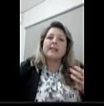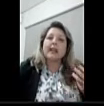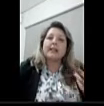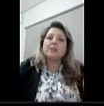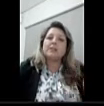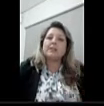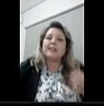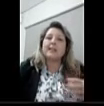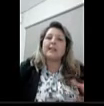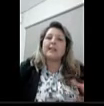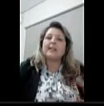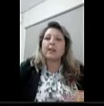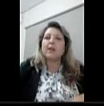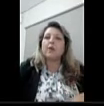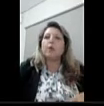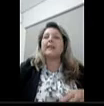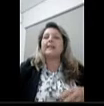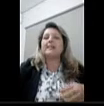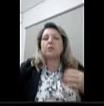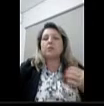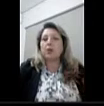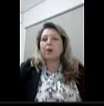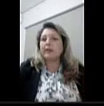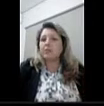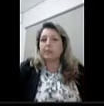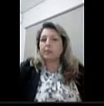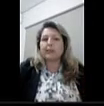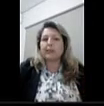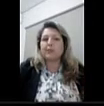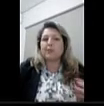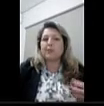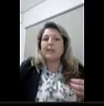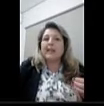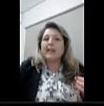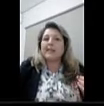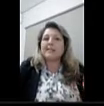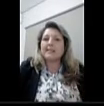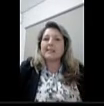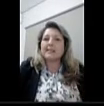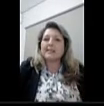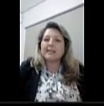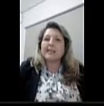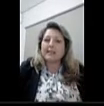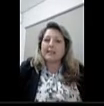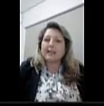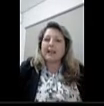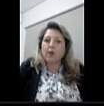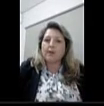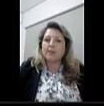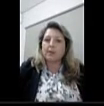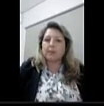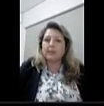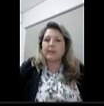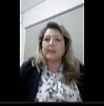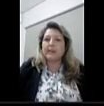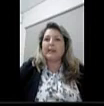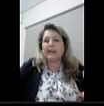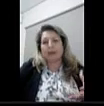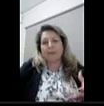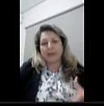ela te trazer, ela te recontar essa história, isso é importante. E essas crianças, elas até gostam,